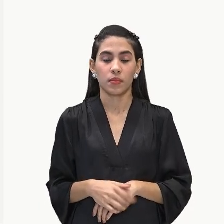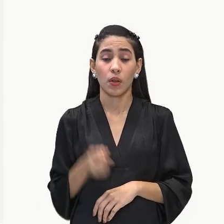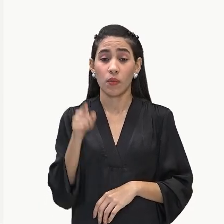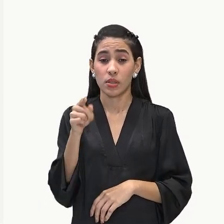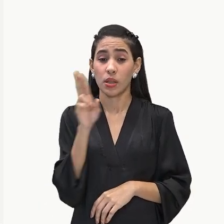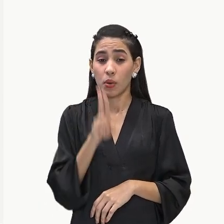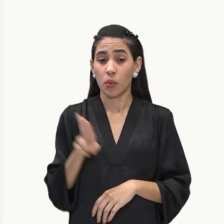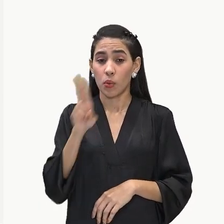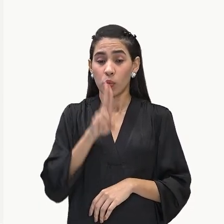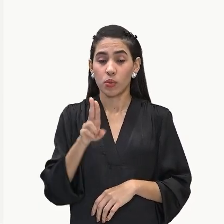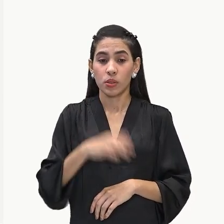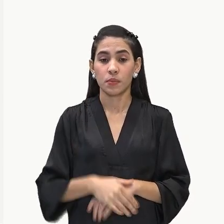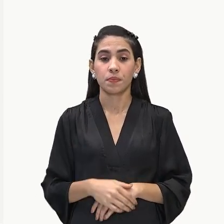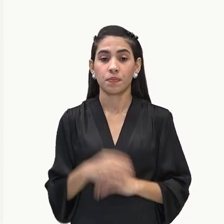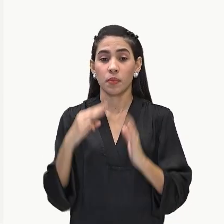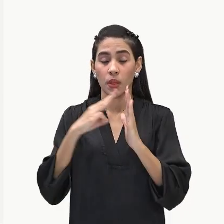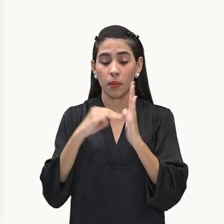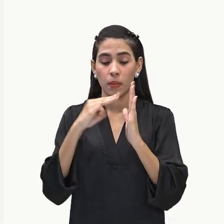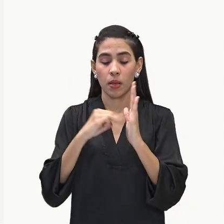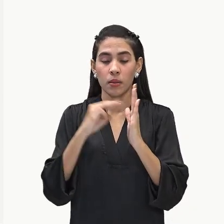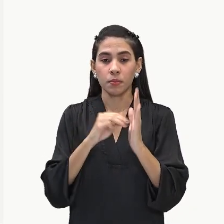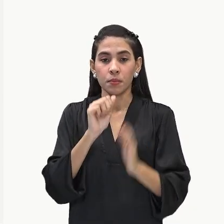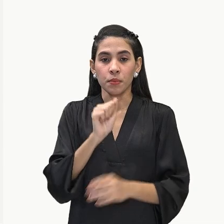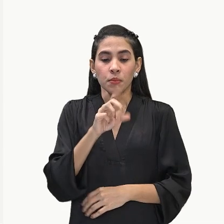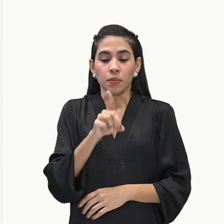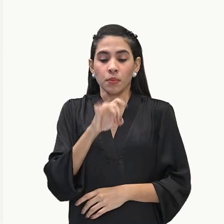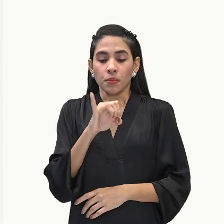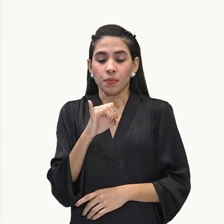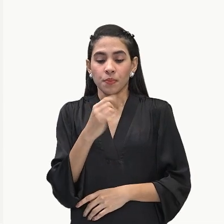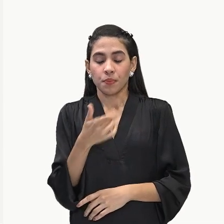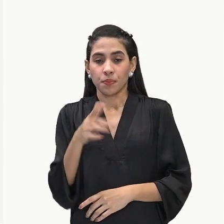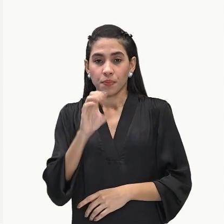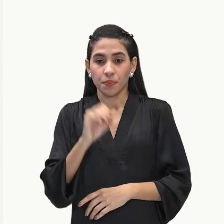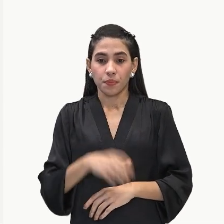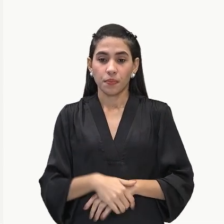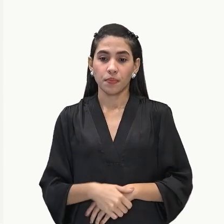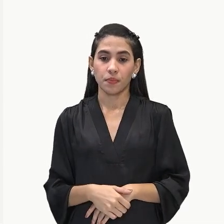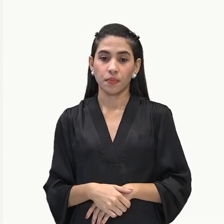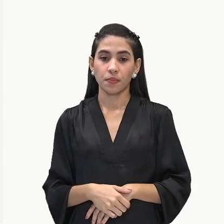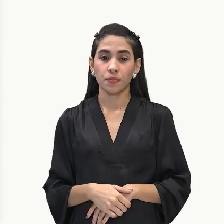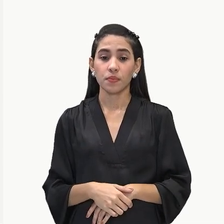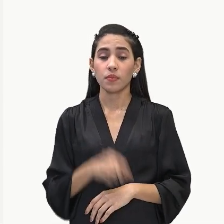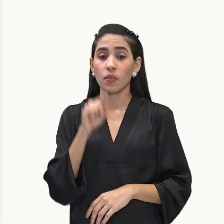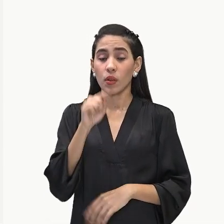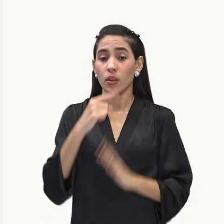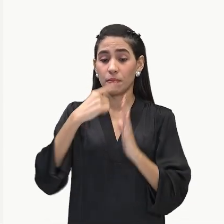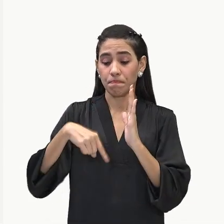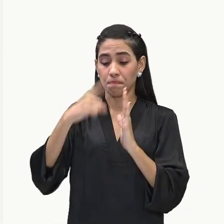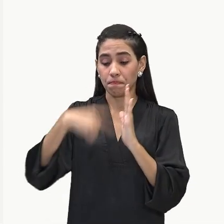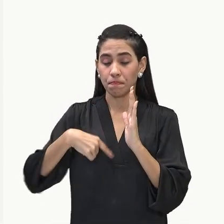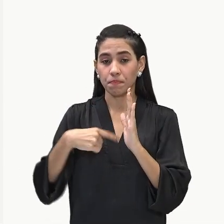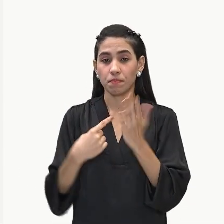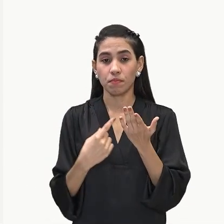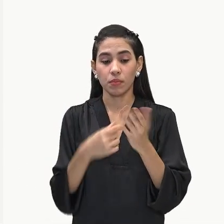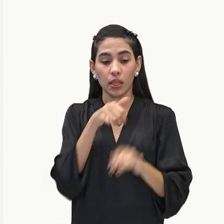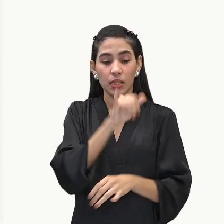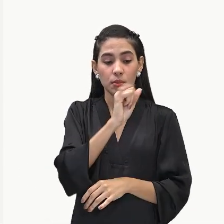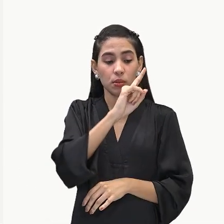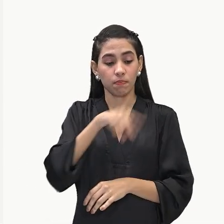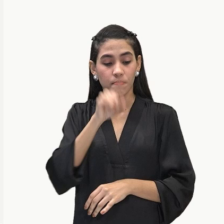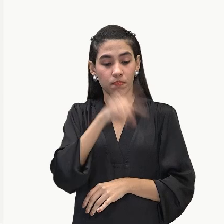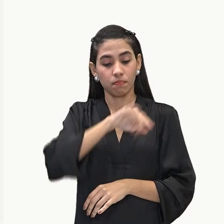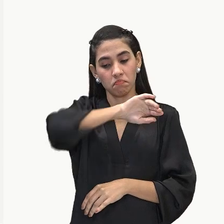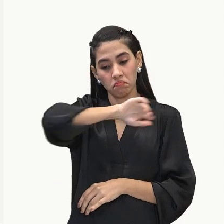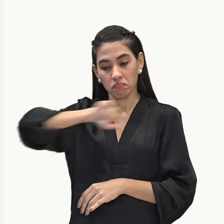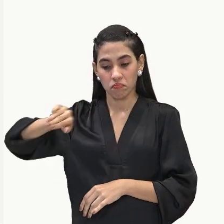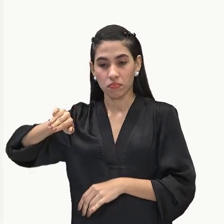aplicamos ali o método da adição, nós eliminamos a incógnita y e ficamos